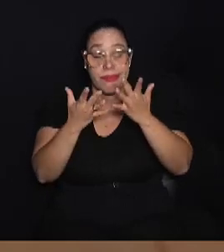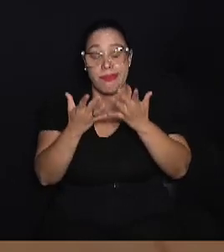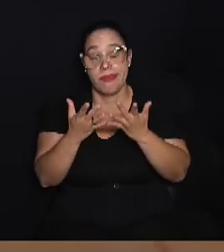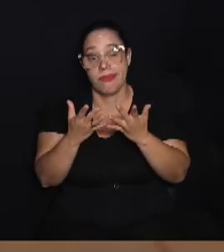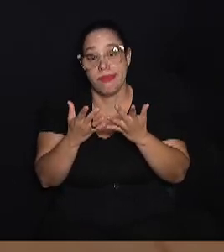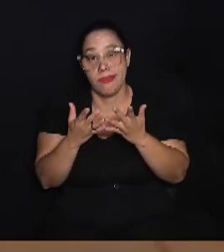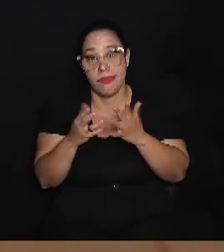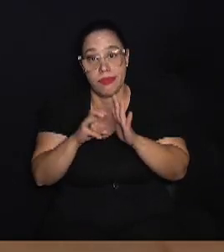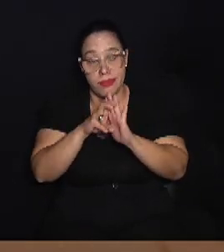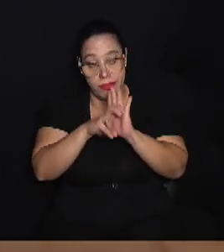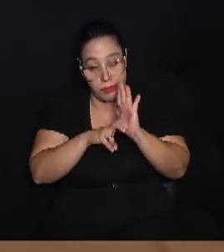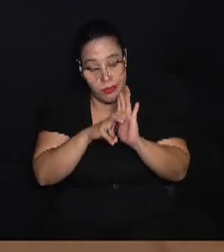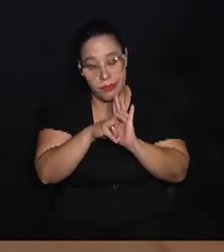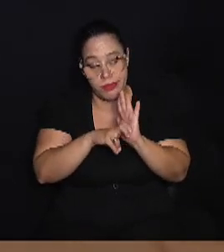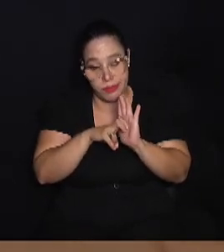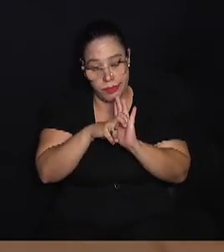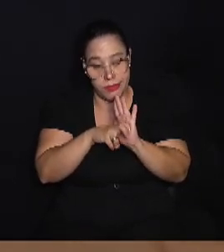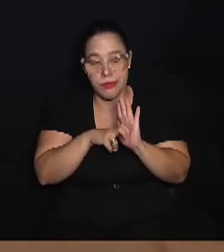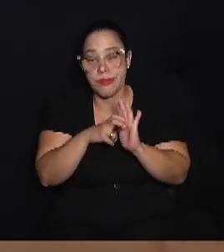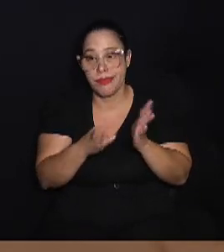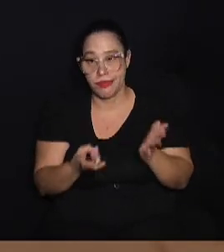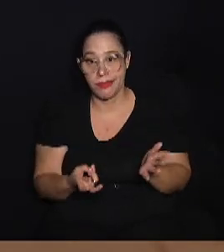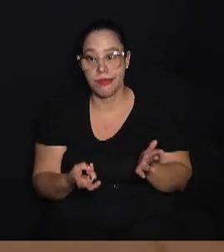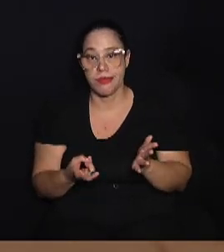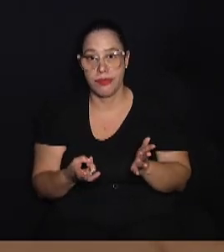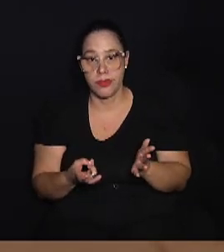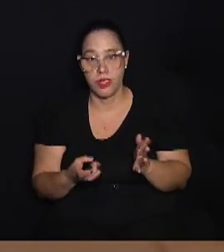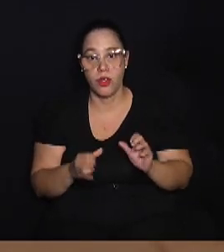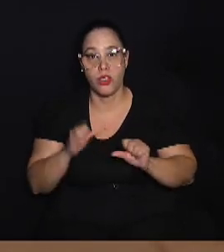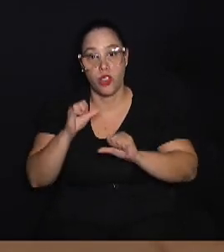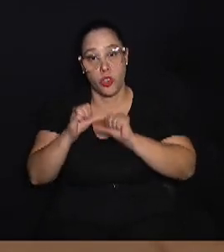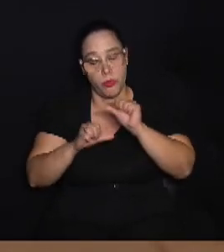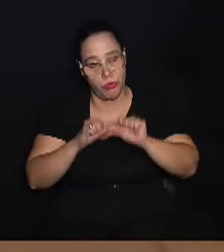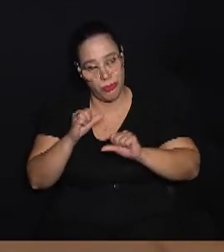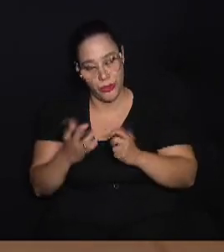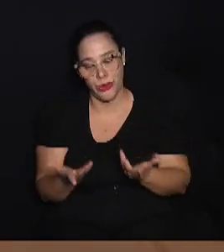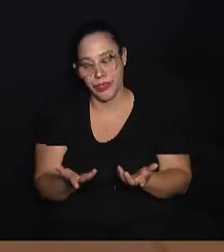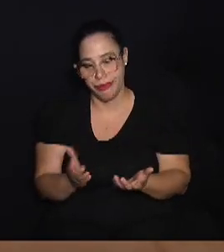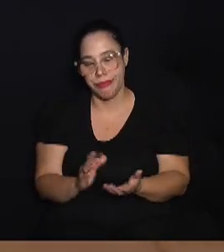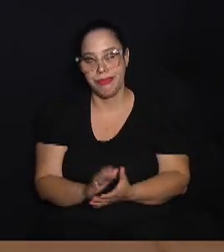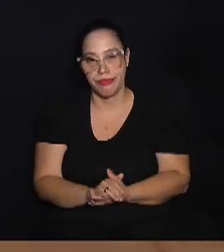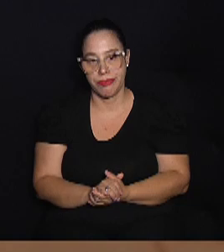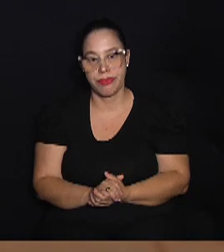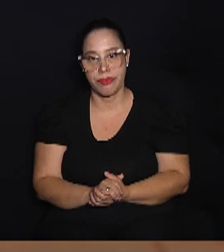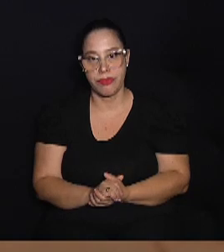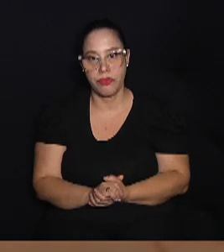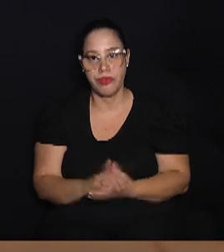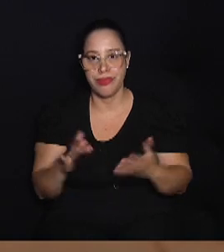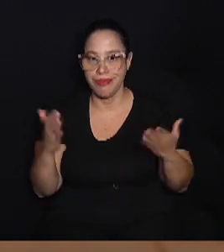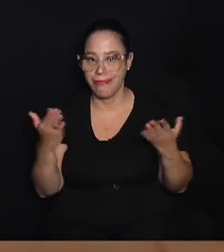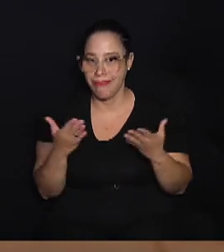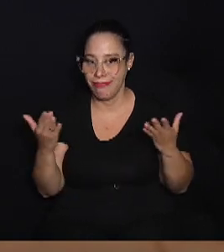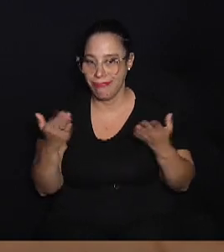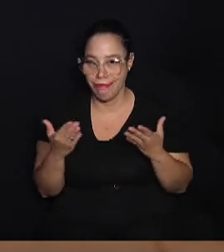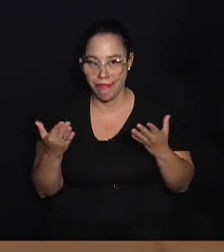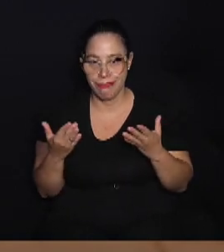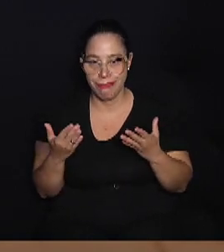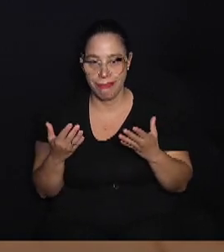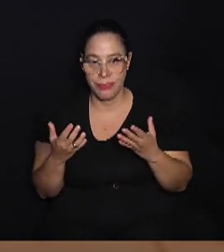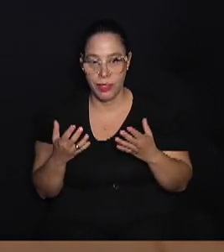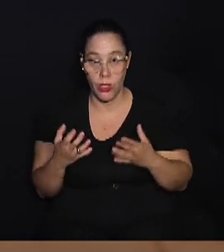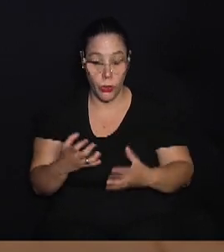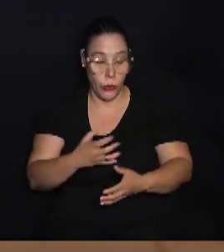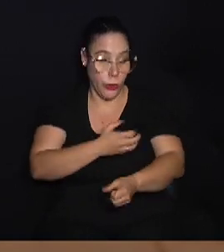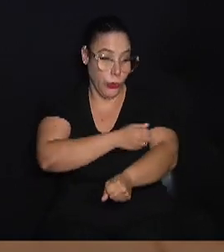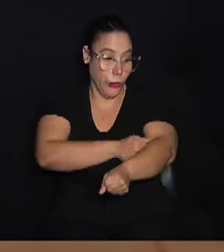na cadeira de roda a gente muda totalmente. E o rugby para mim hoje como diz, é meu sangue,